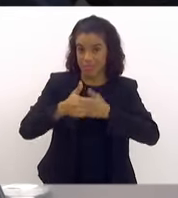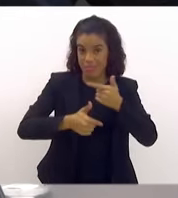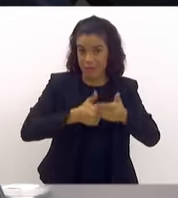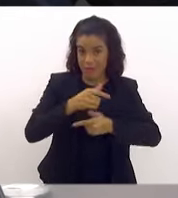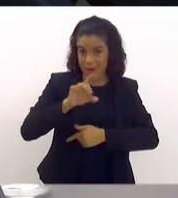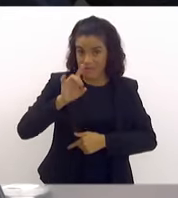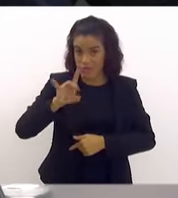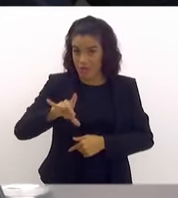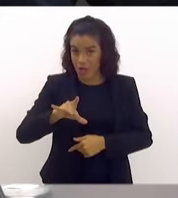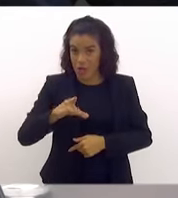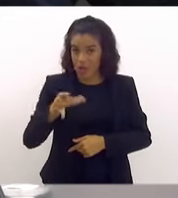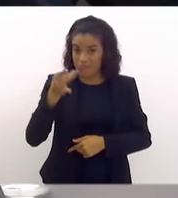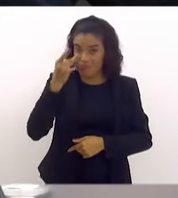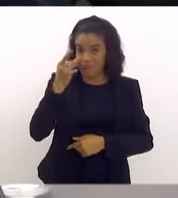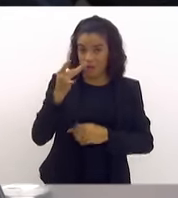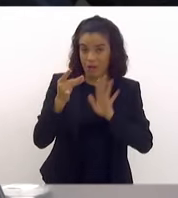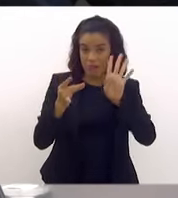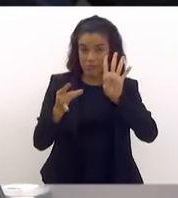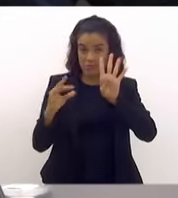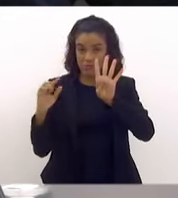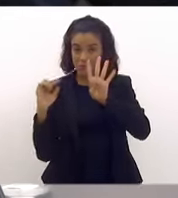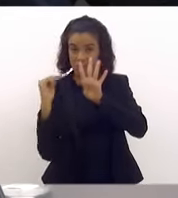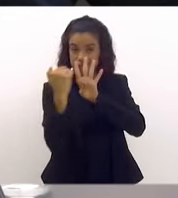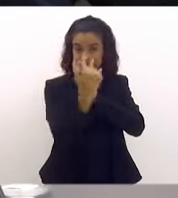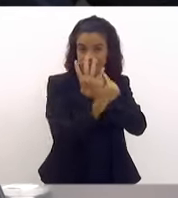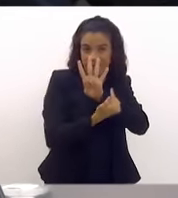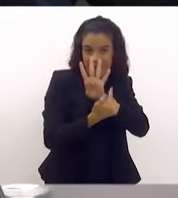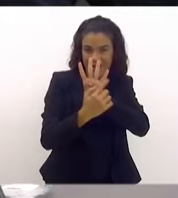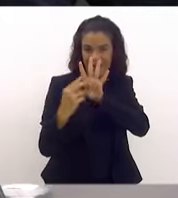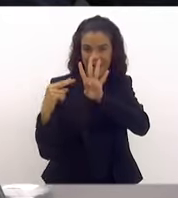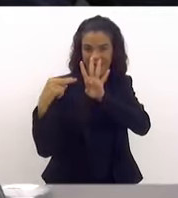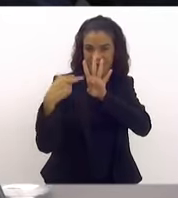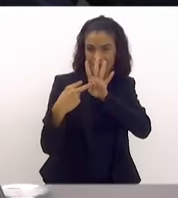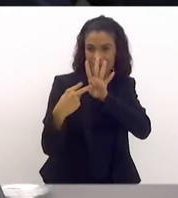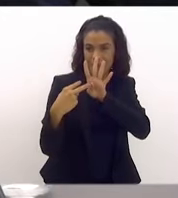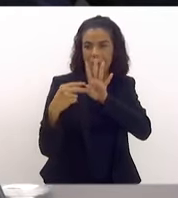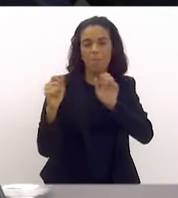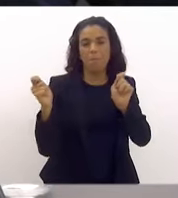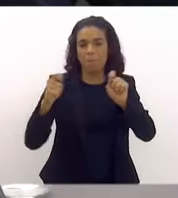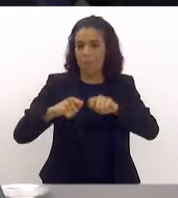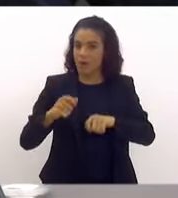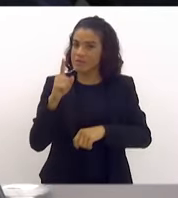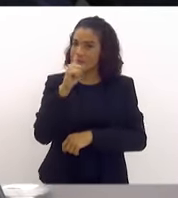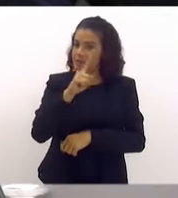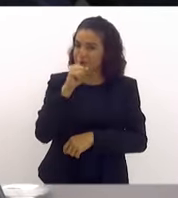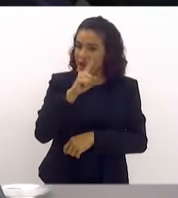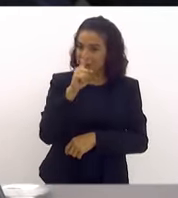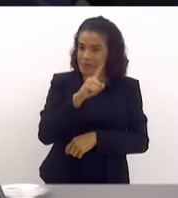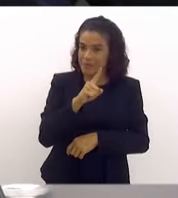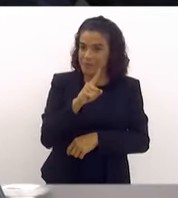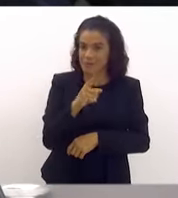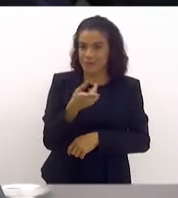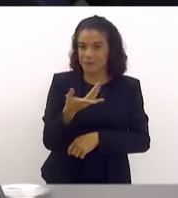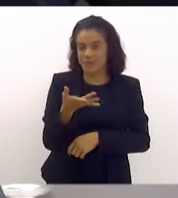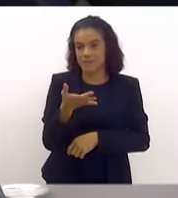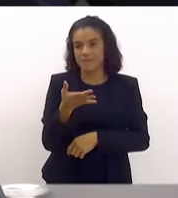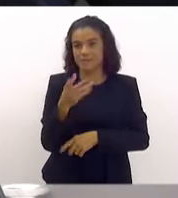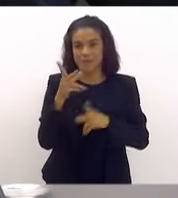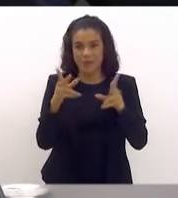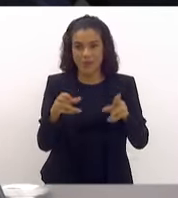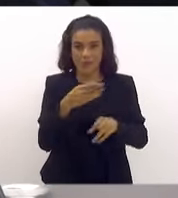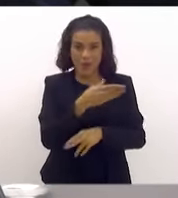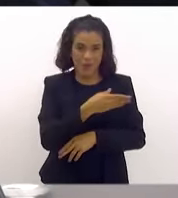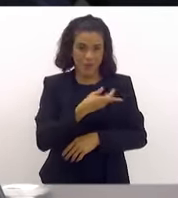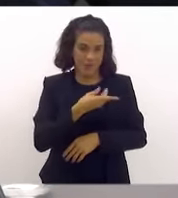com reconhecimento pessoal que diga-se de passagem também pode ser falho a depender como d a ela falou